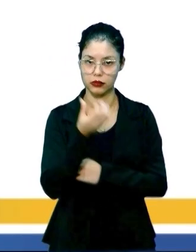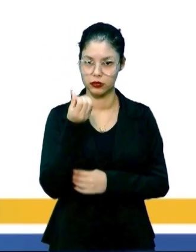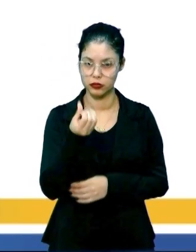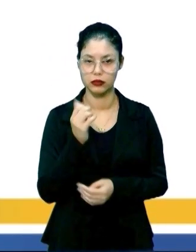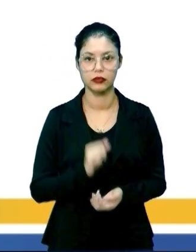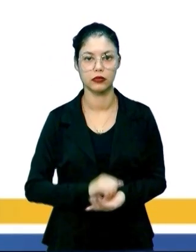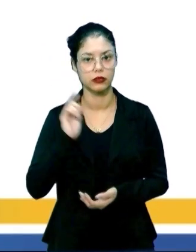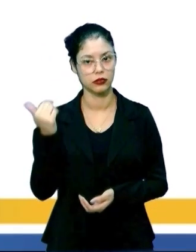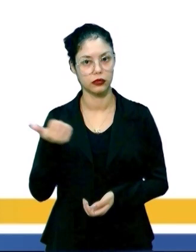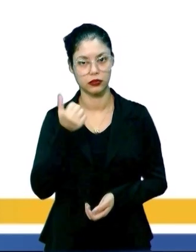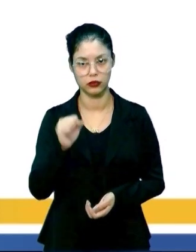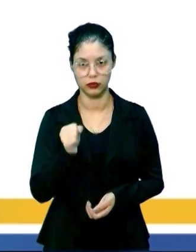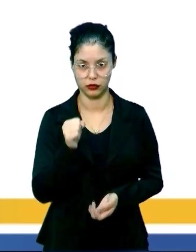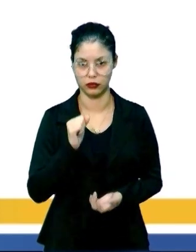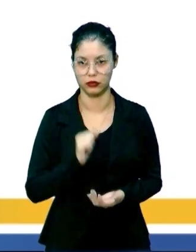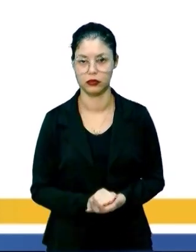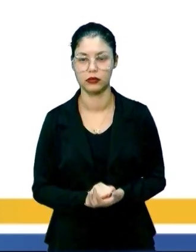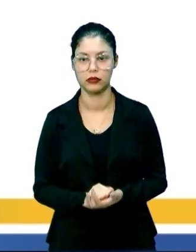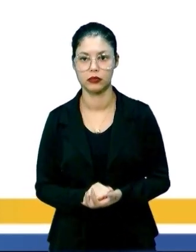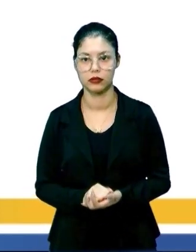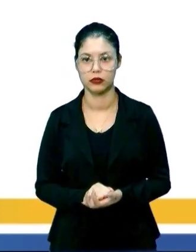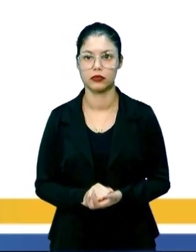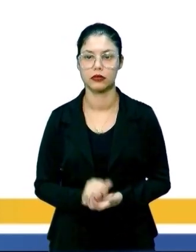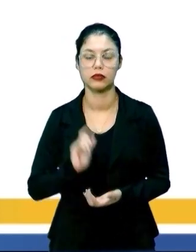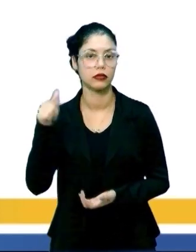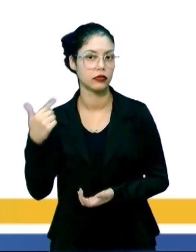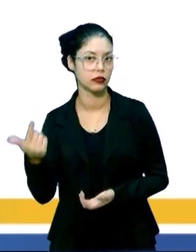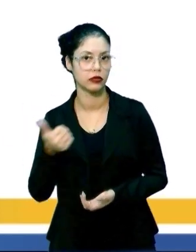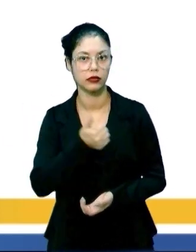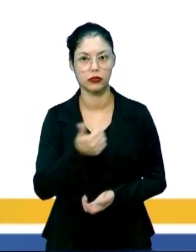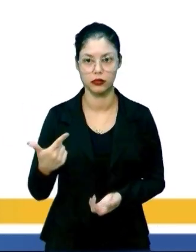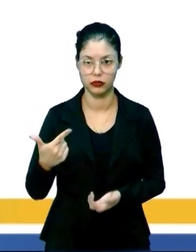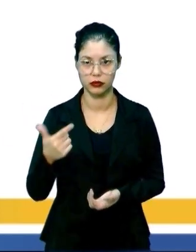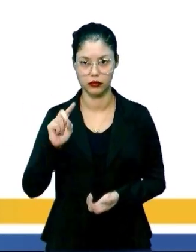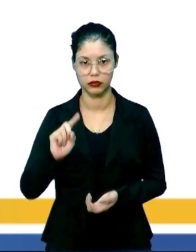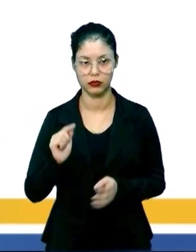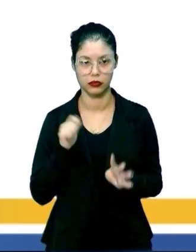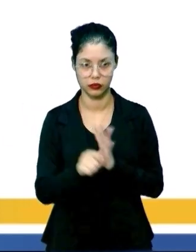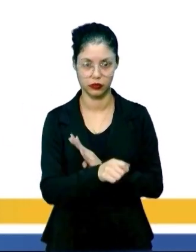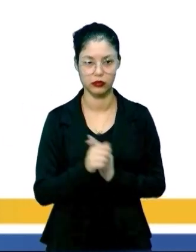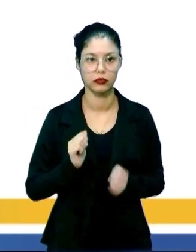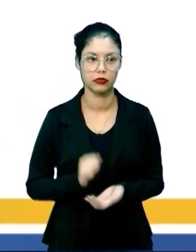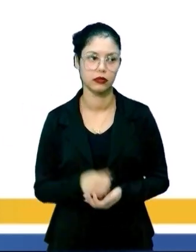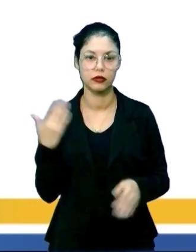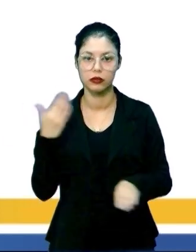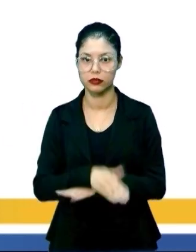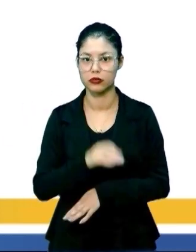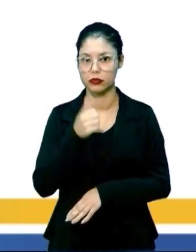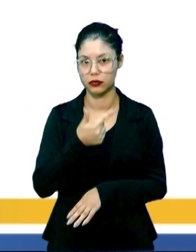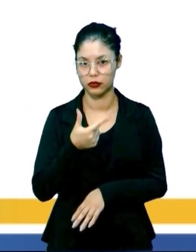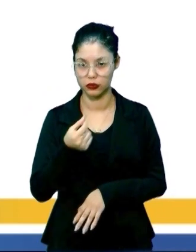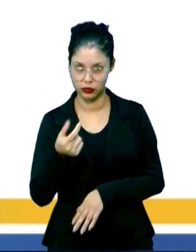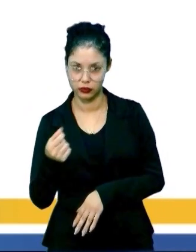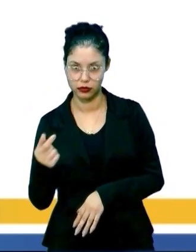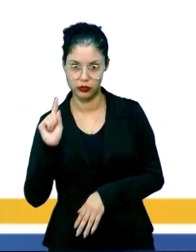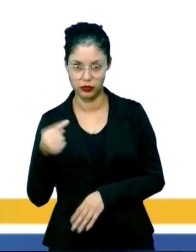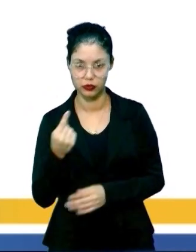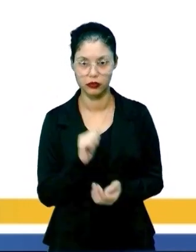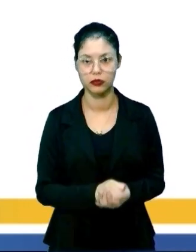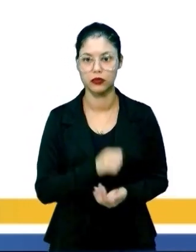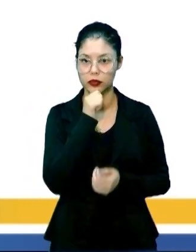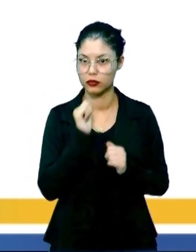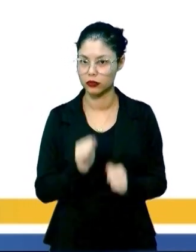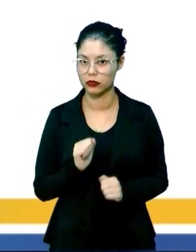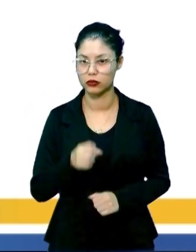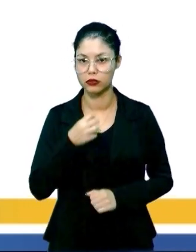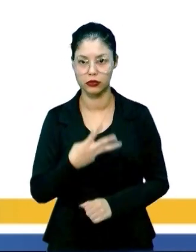dali a 6 meses, outra de 18 mil para dali a 12 meses. Dando a entrada de 20 mil, o